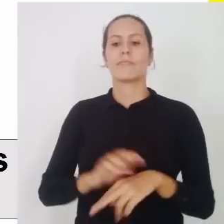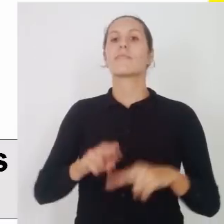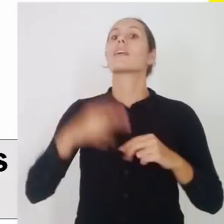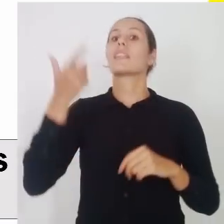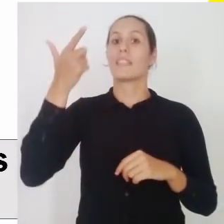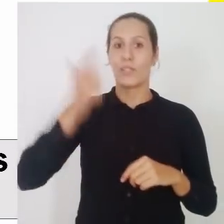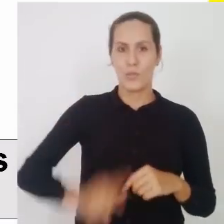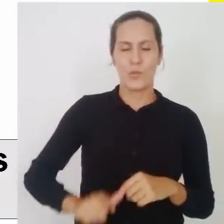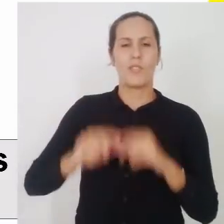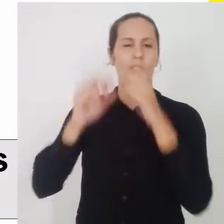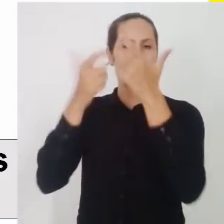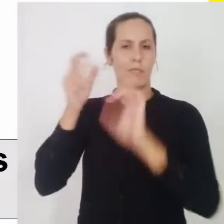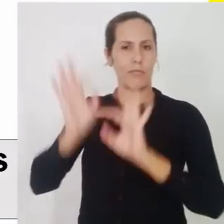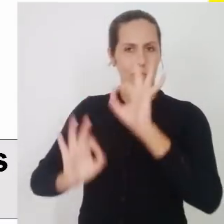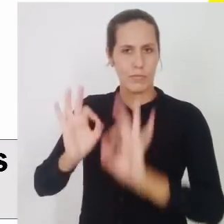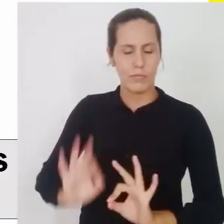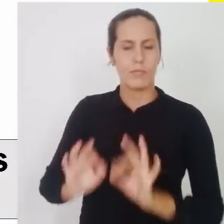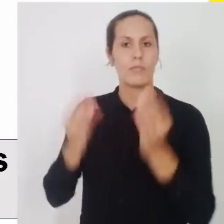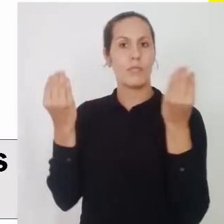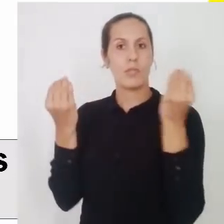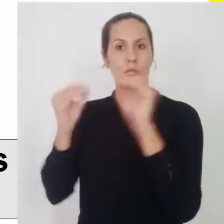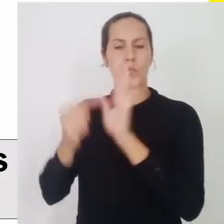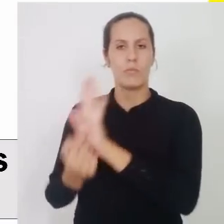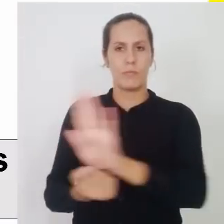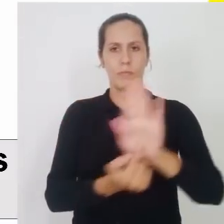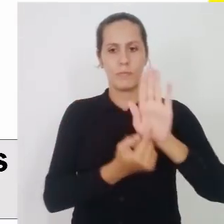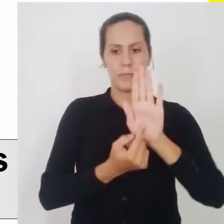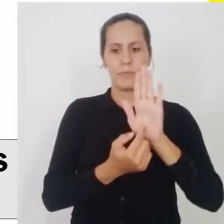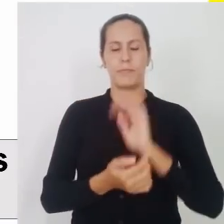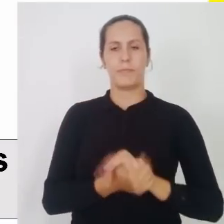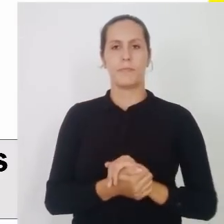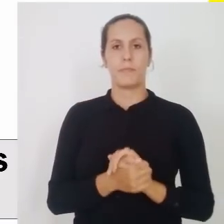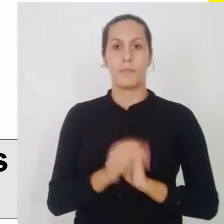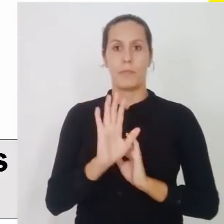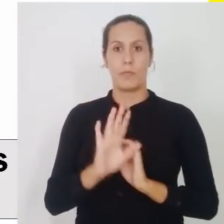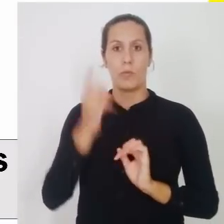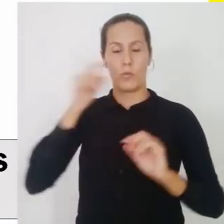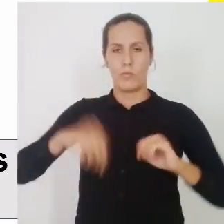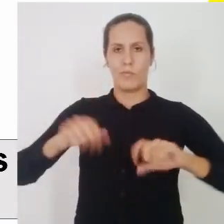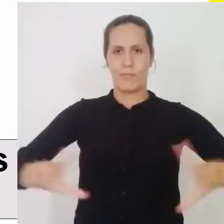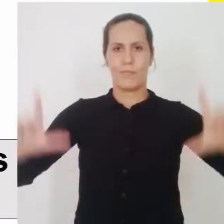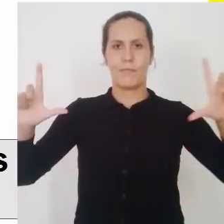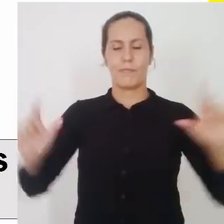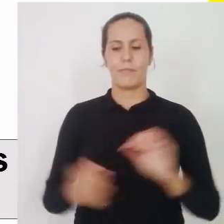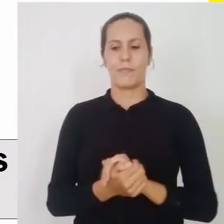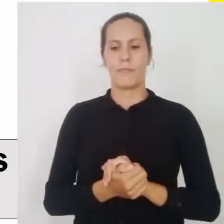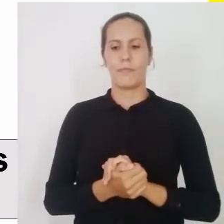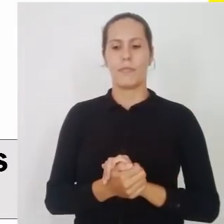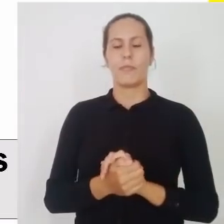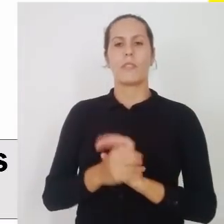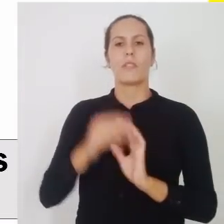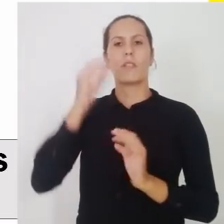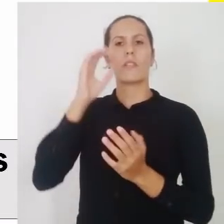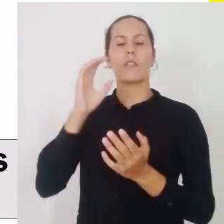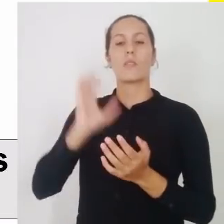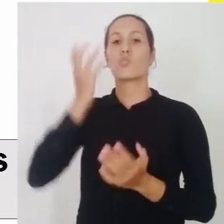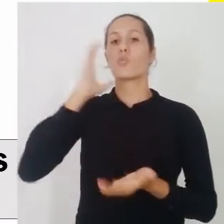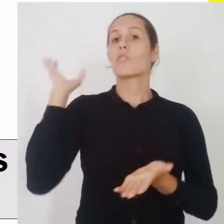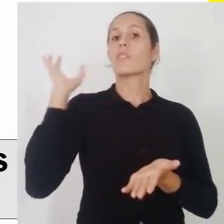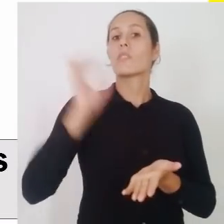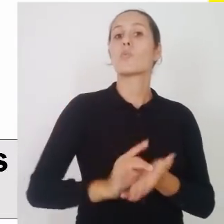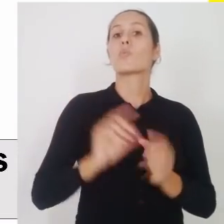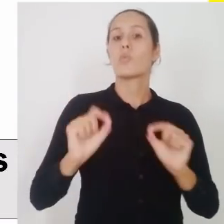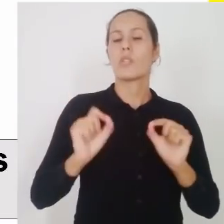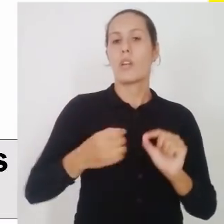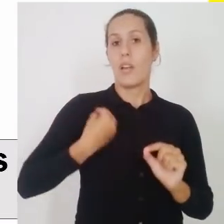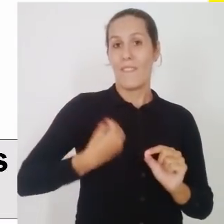turma de 10 alunos e que o professor, na verdade, tentou fazer um trabalho de conscientização sobre pichar e grafitar.